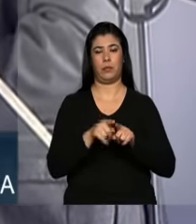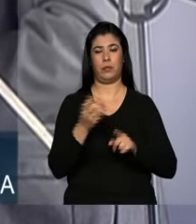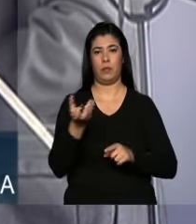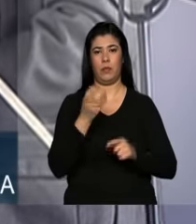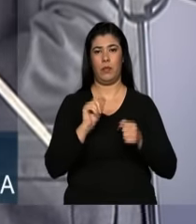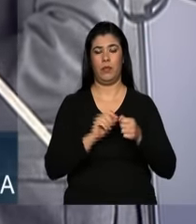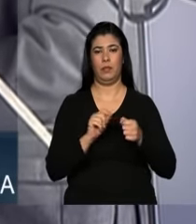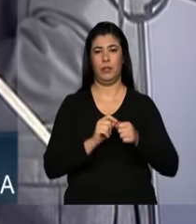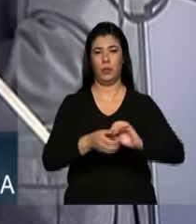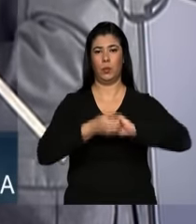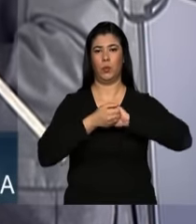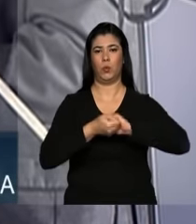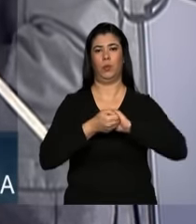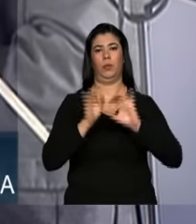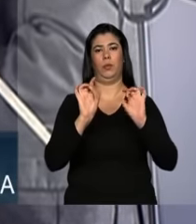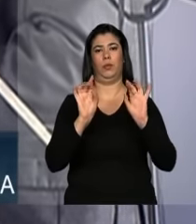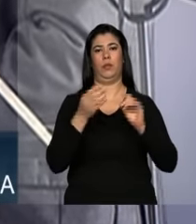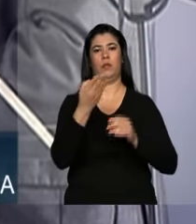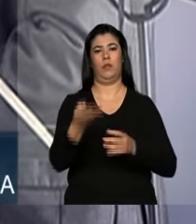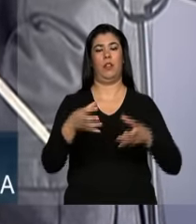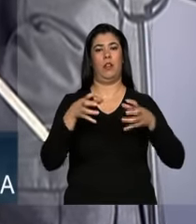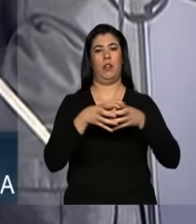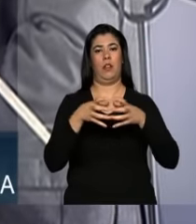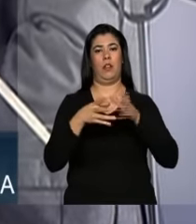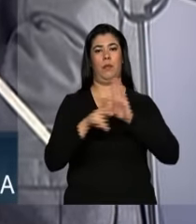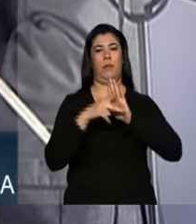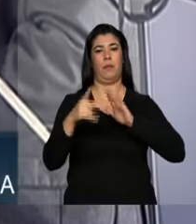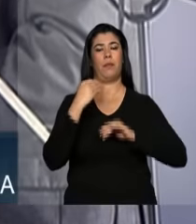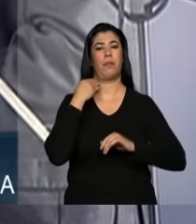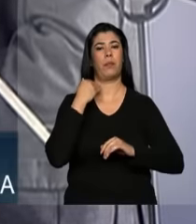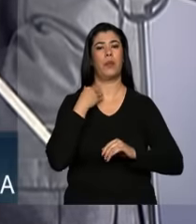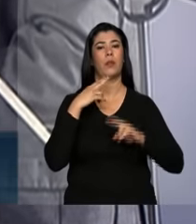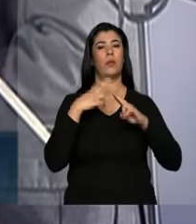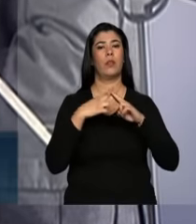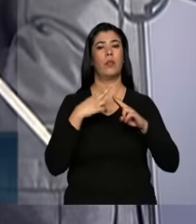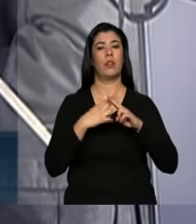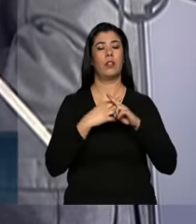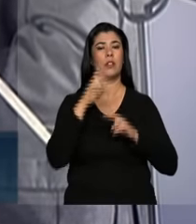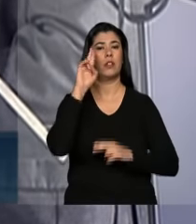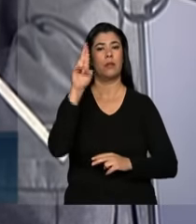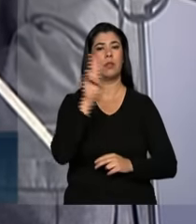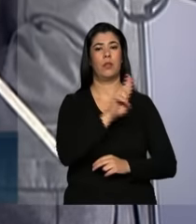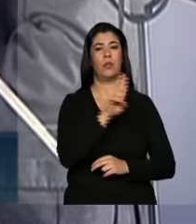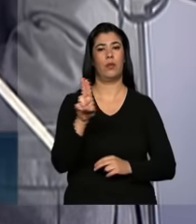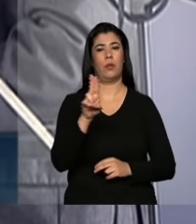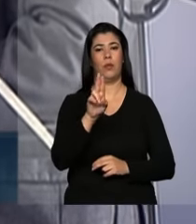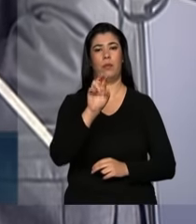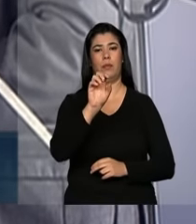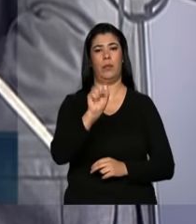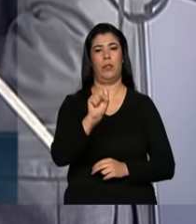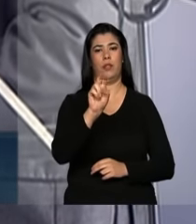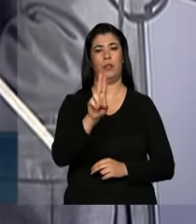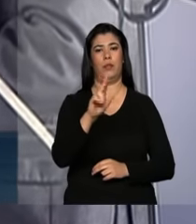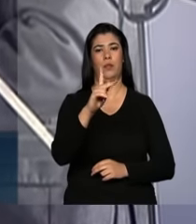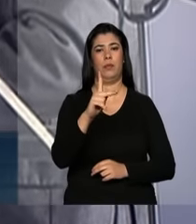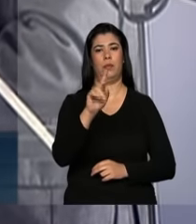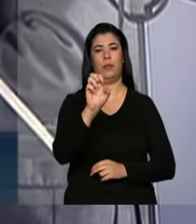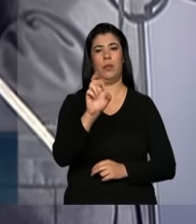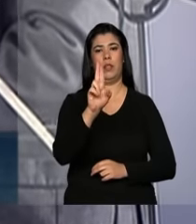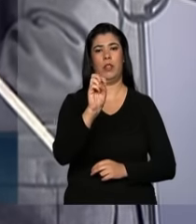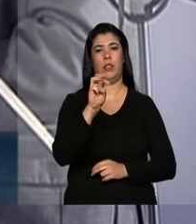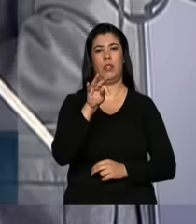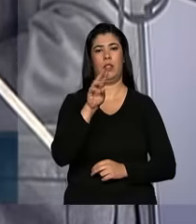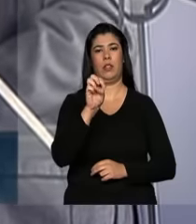fazer os meus cumprimentos a toda a equipe da Caixa Econômica, na pessoa do superintendente José Raimundo, que, em nome dele, a